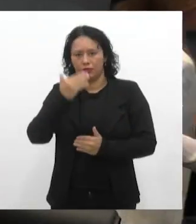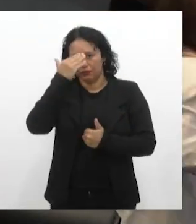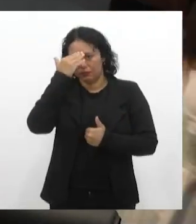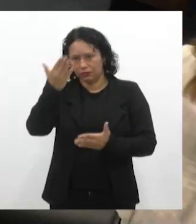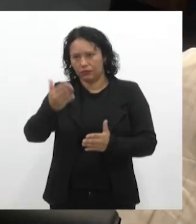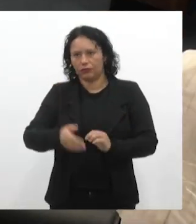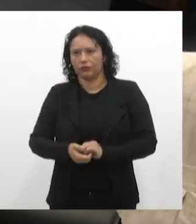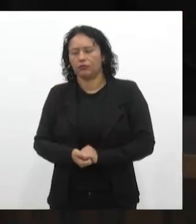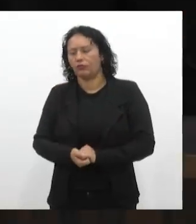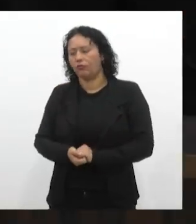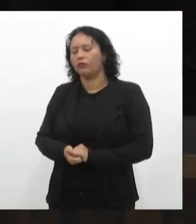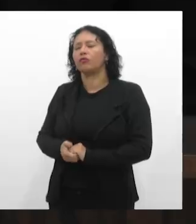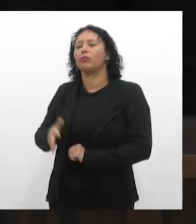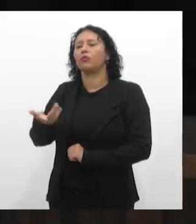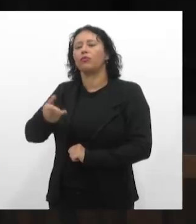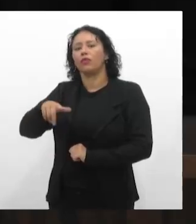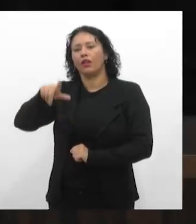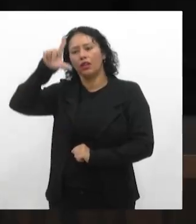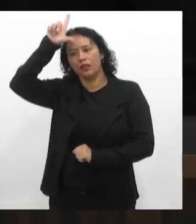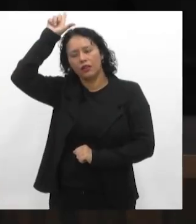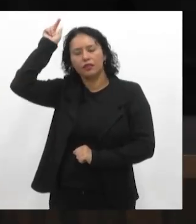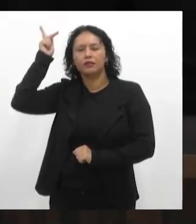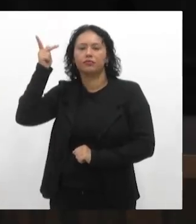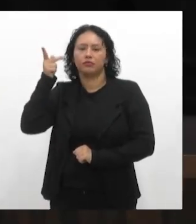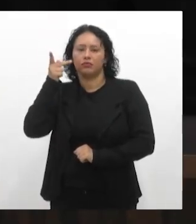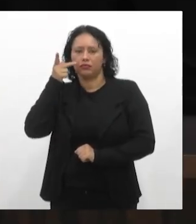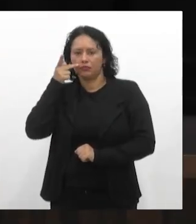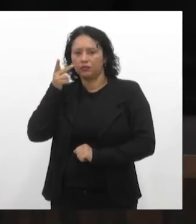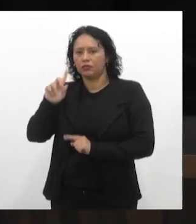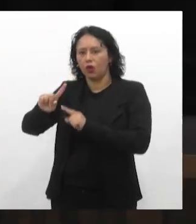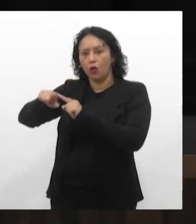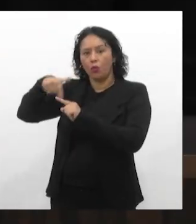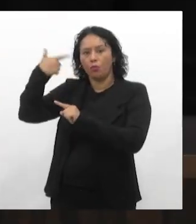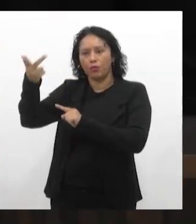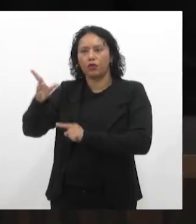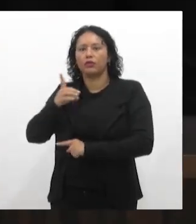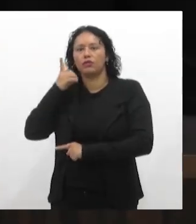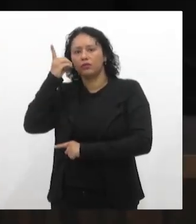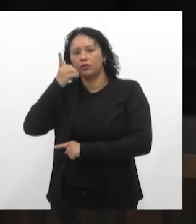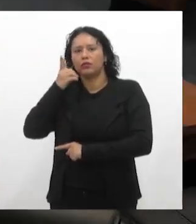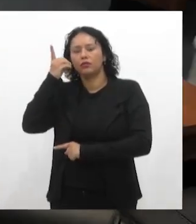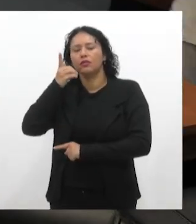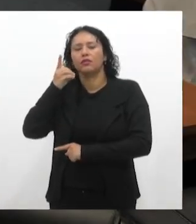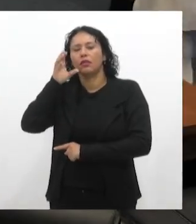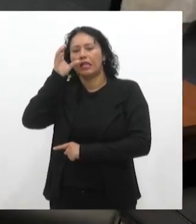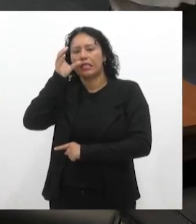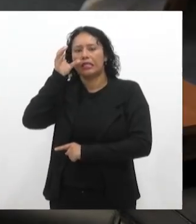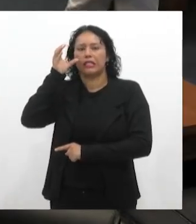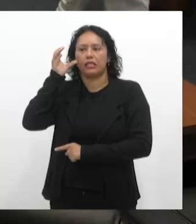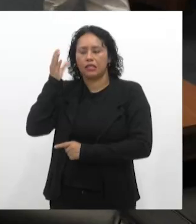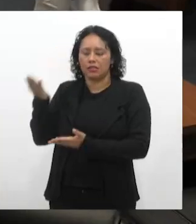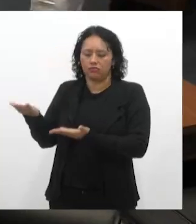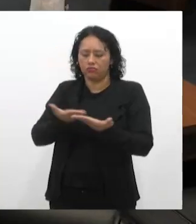Obrigado, nobre deputado Luiz Paulo. Próximo orador inscrito, a deputada Célia Jordão.